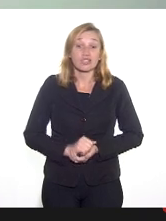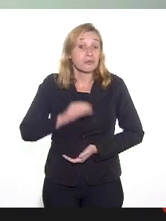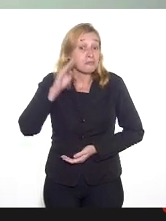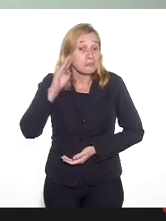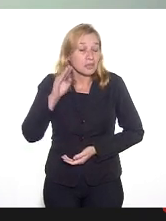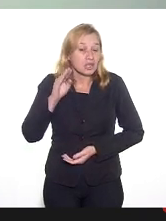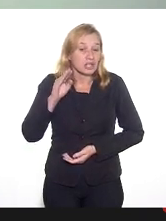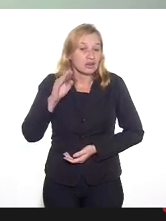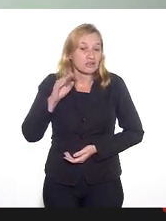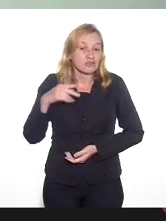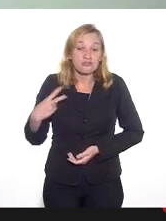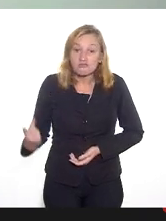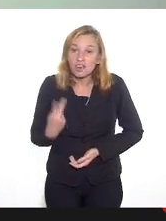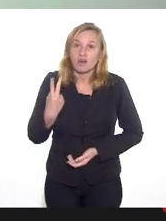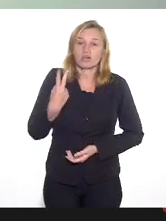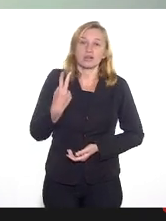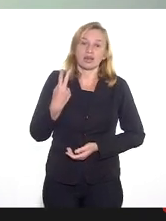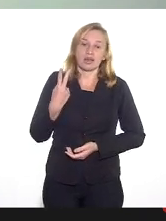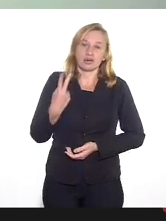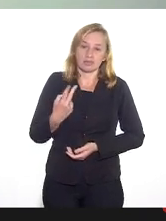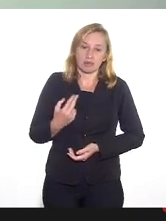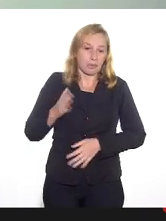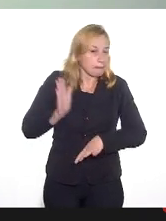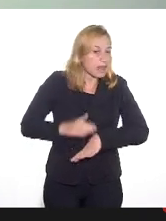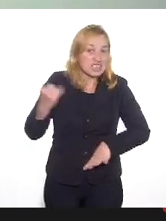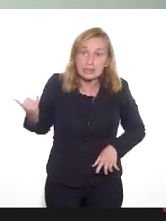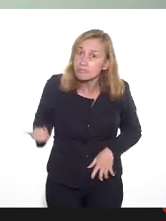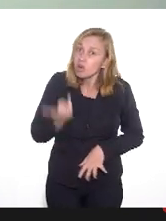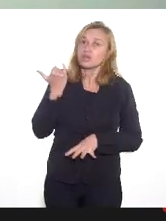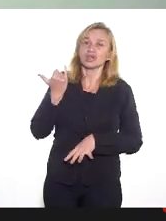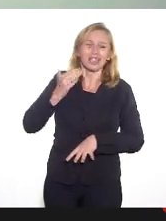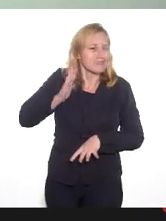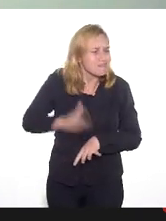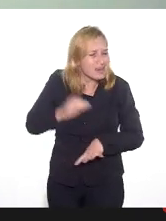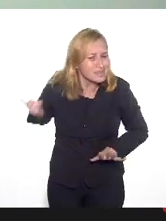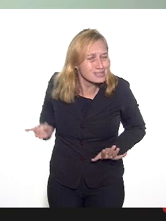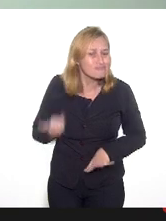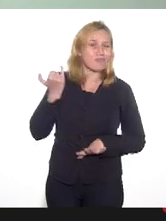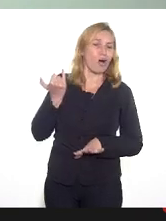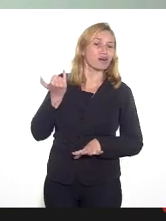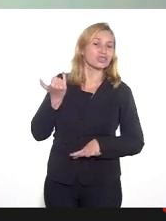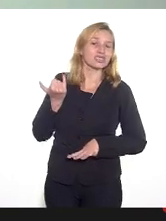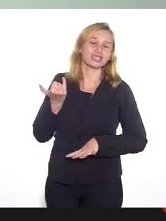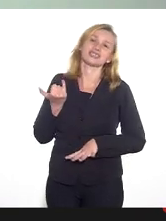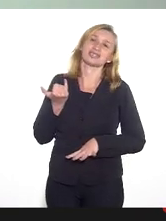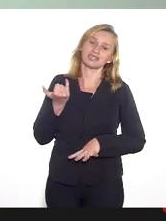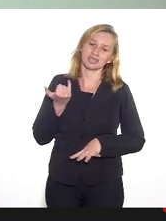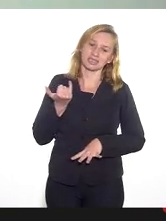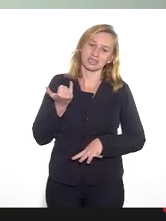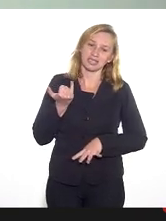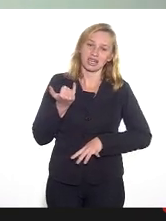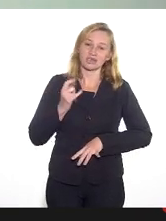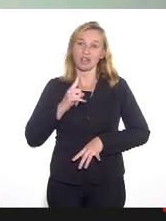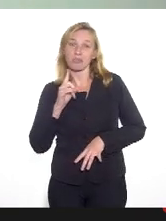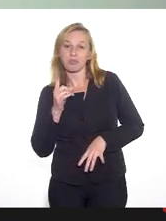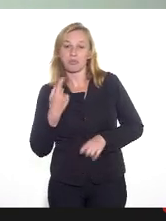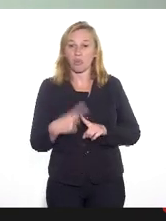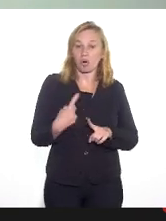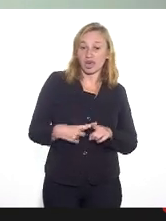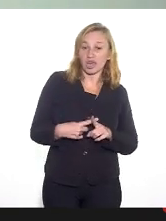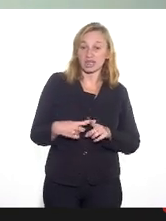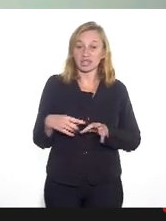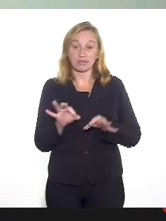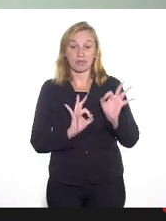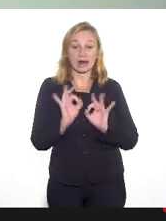prioridade zero, a mais importante. A mais importante, o mais importante não é porque está sendo feito